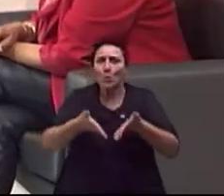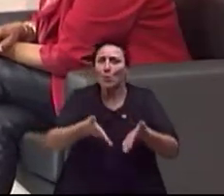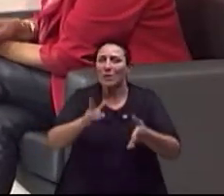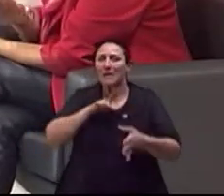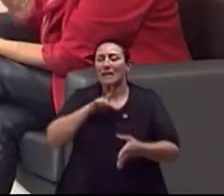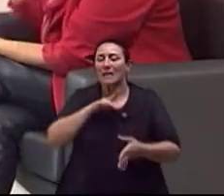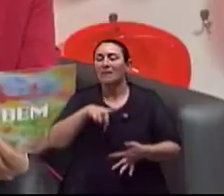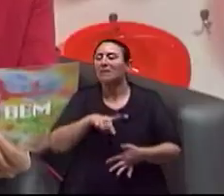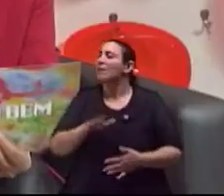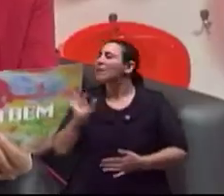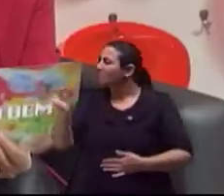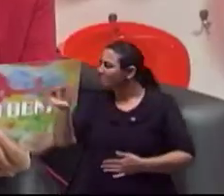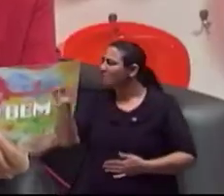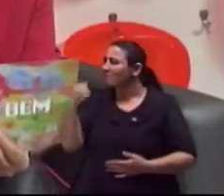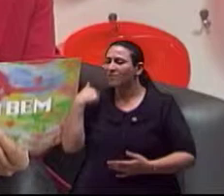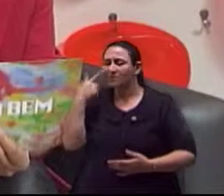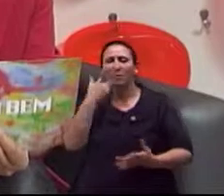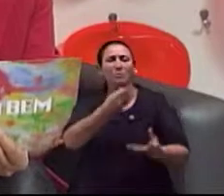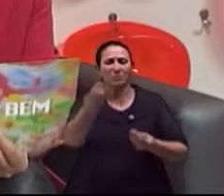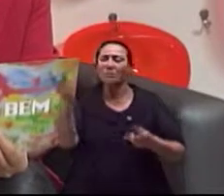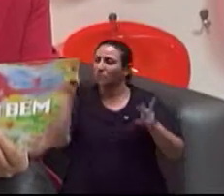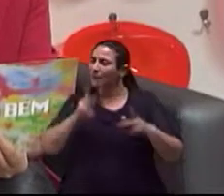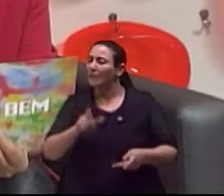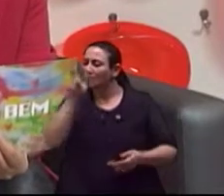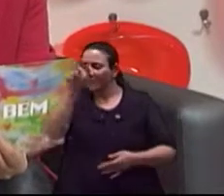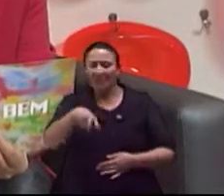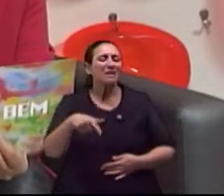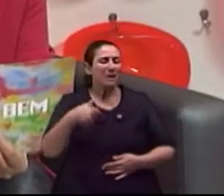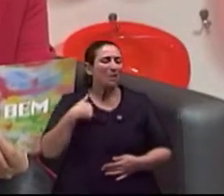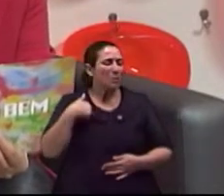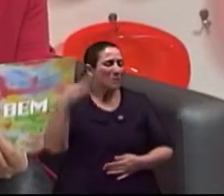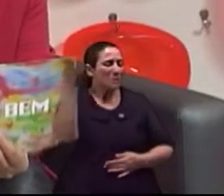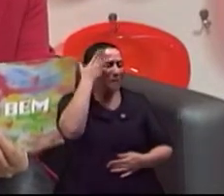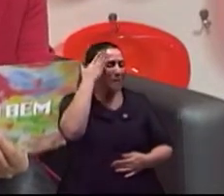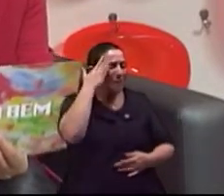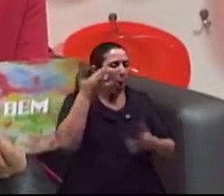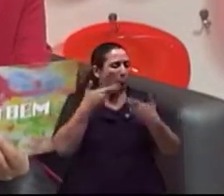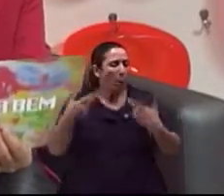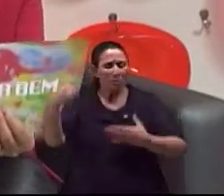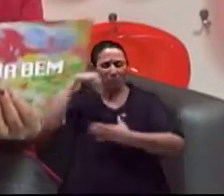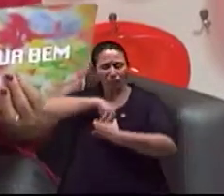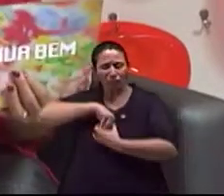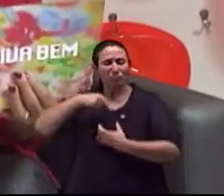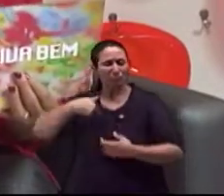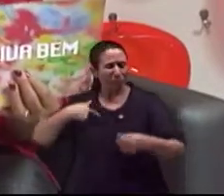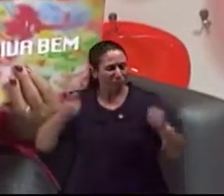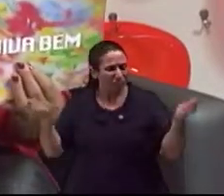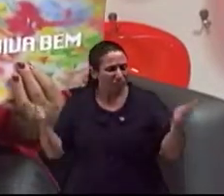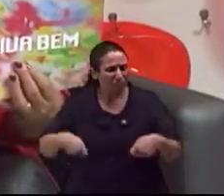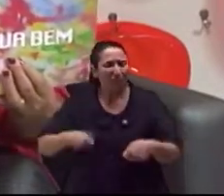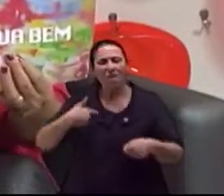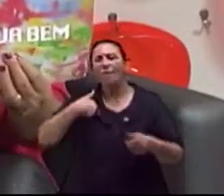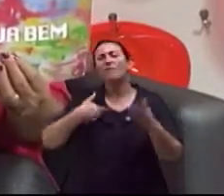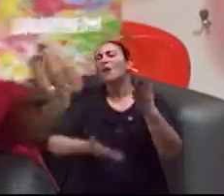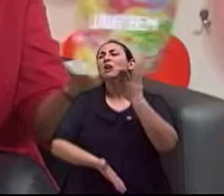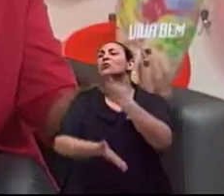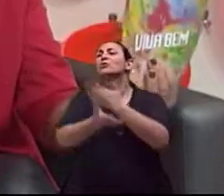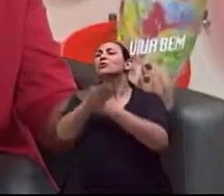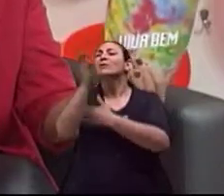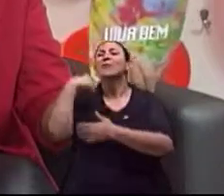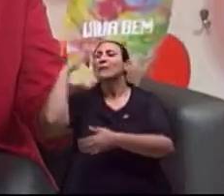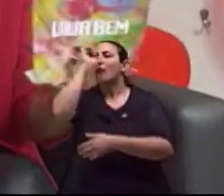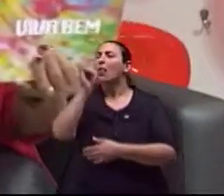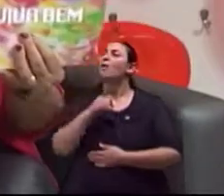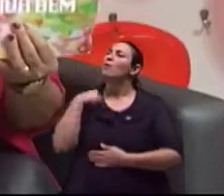pessoas dizerem assim eu vi eu sabia que existia alguma coisa maior dentro de mim quando eu tava viajando e cheguei na Itália e vi